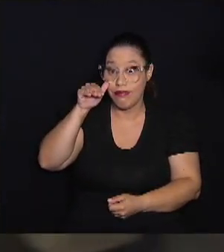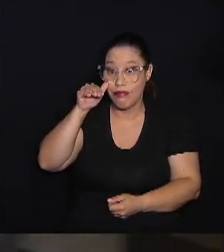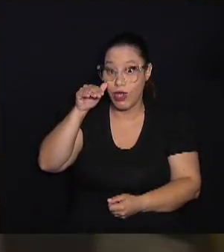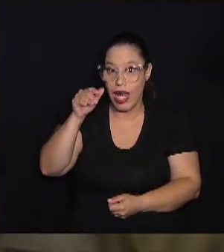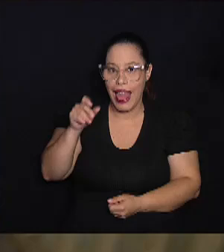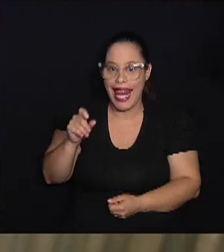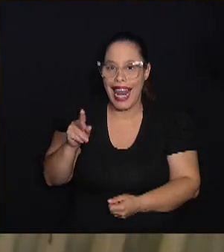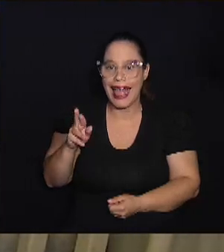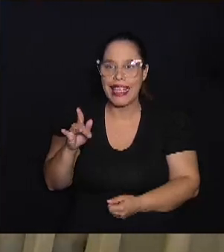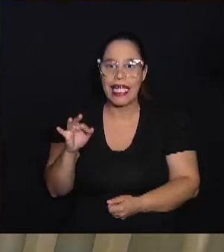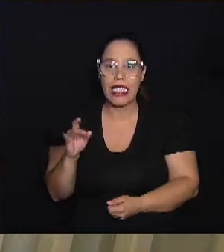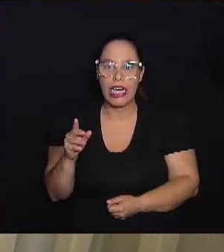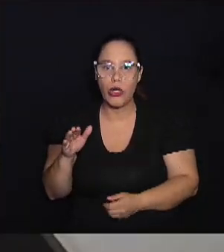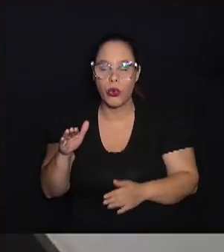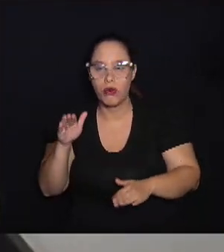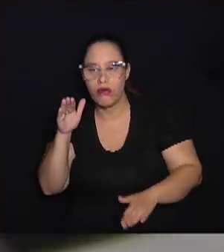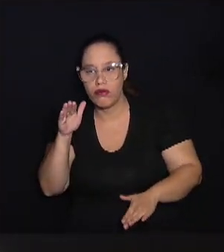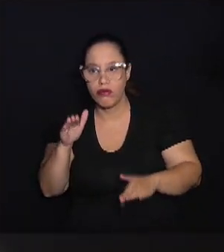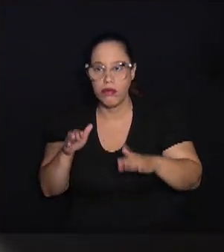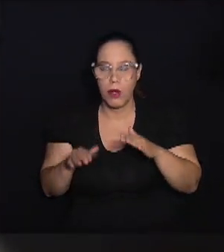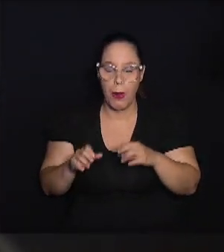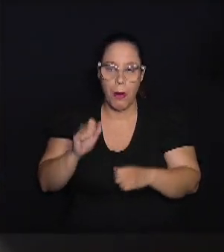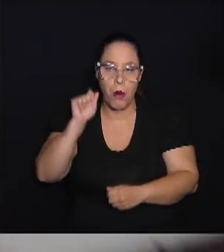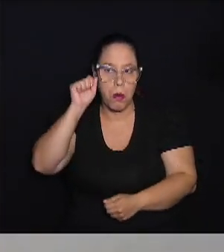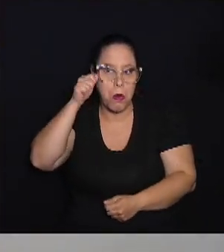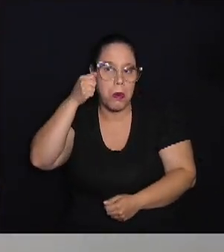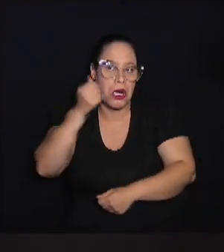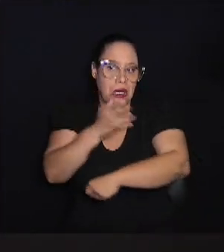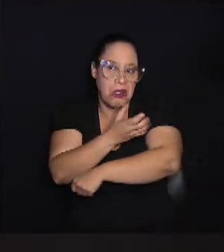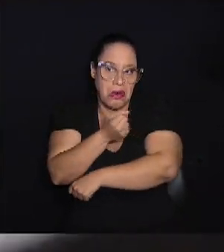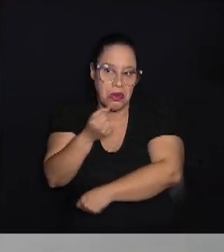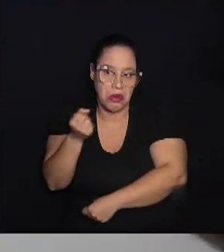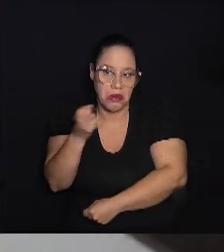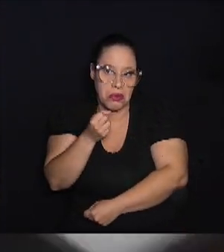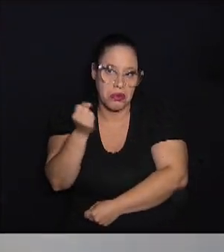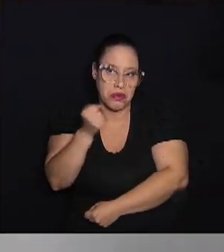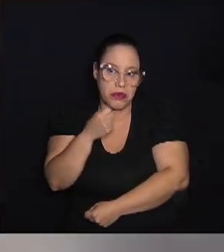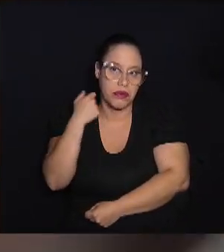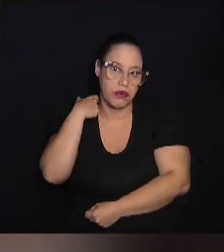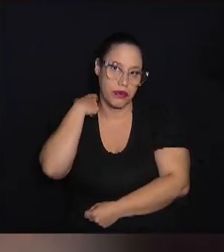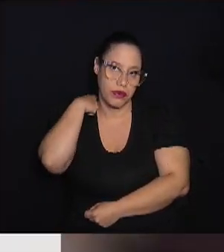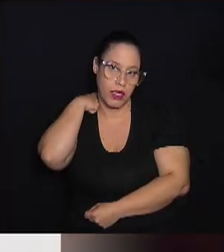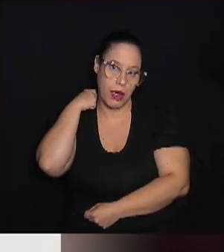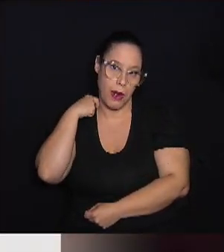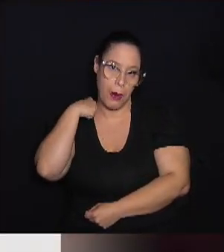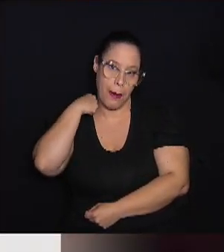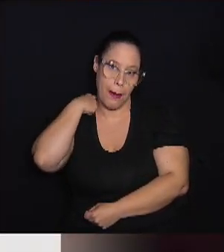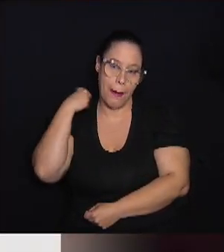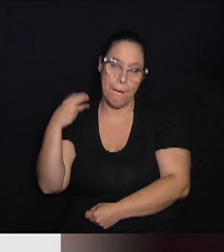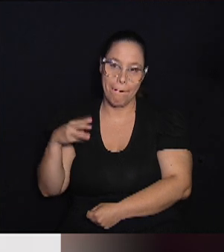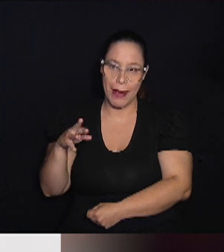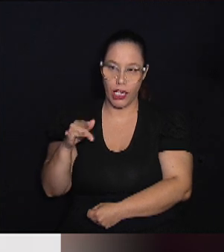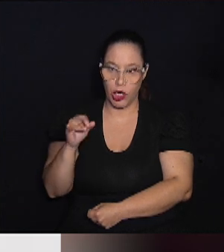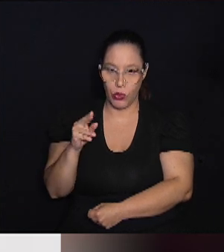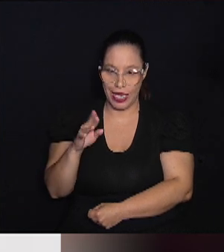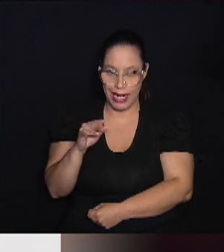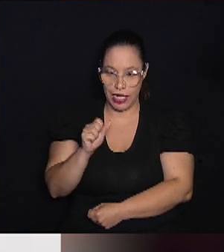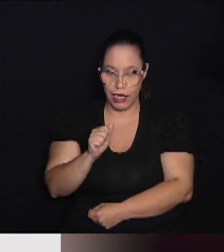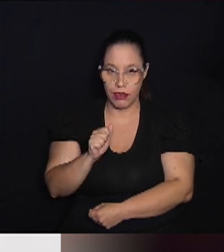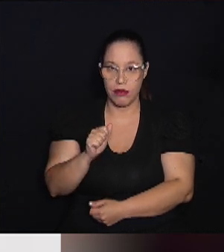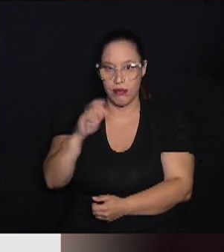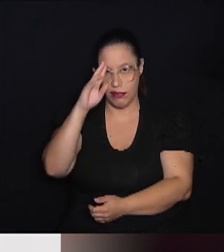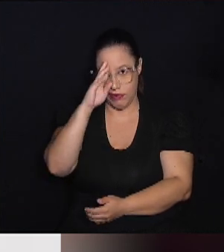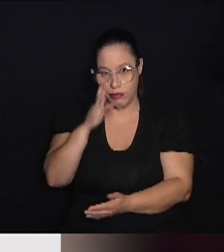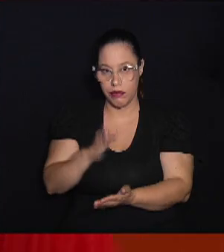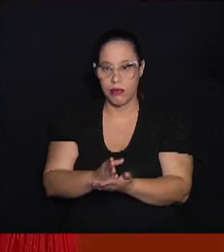ladrilho alternado em preto e branco é um símbolo adotado pela maçonaria, uma referência ao patrono